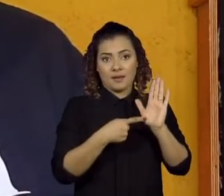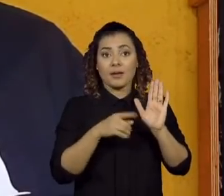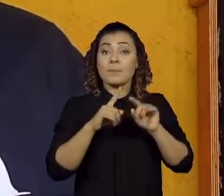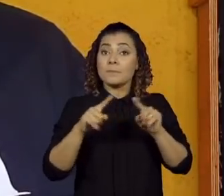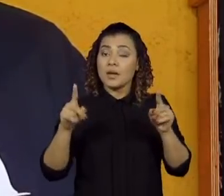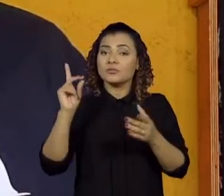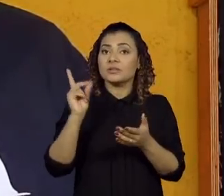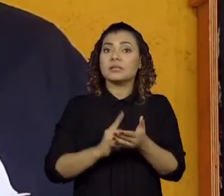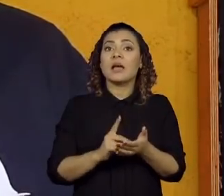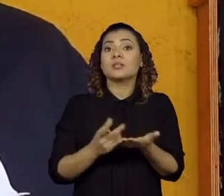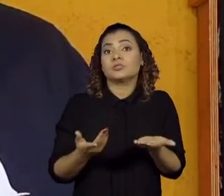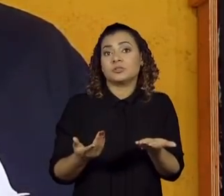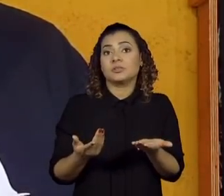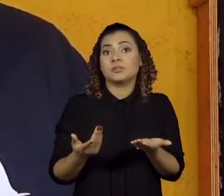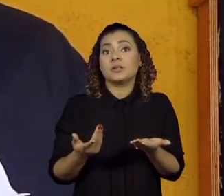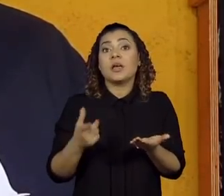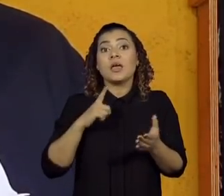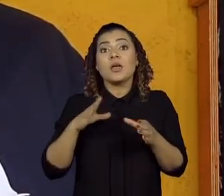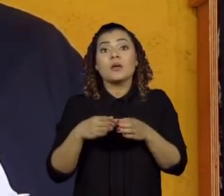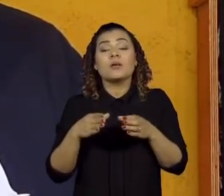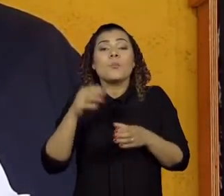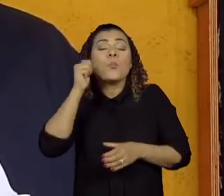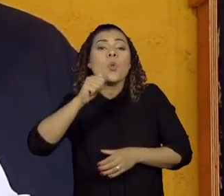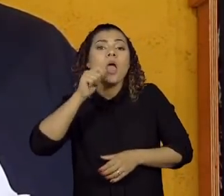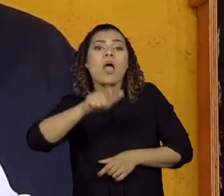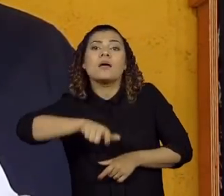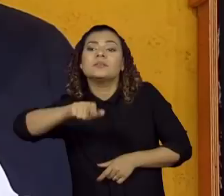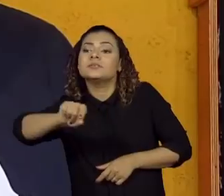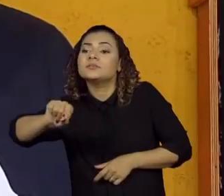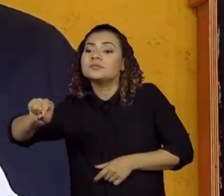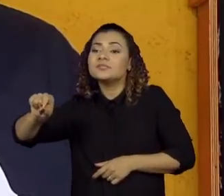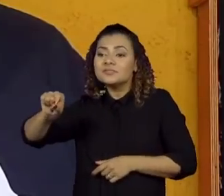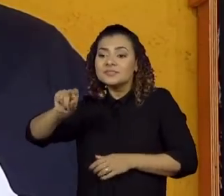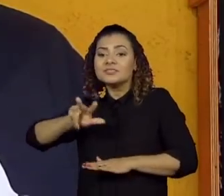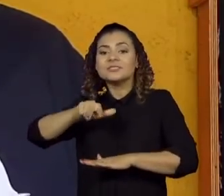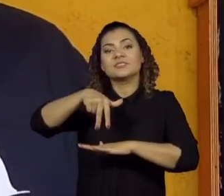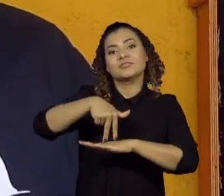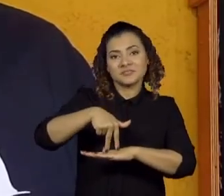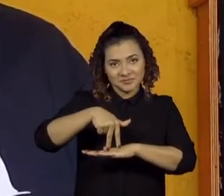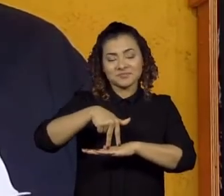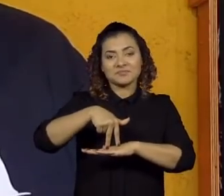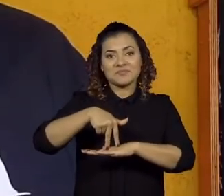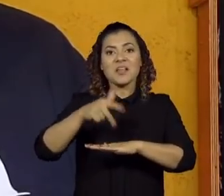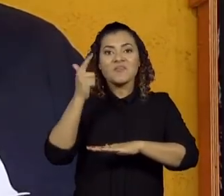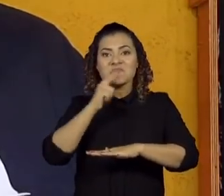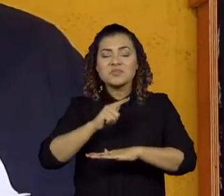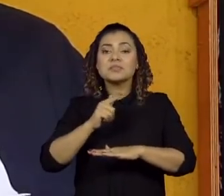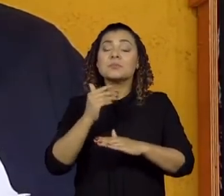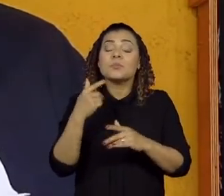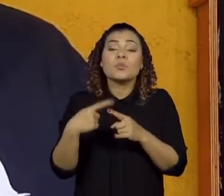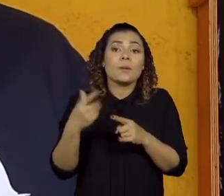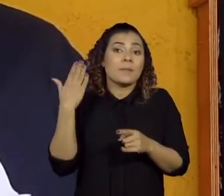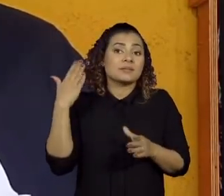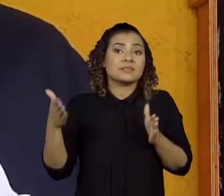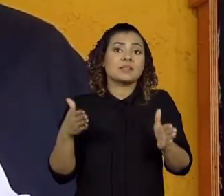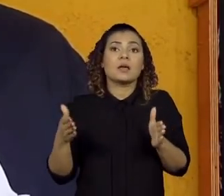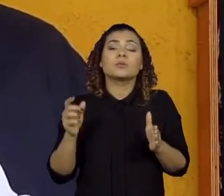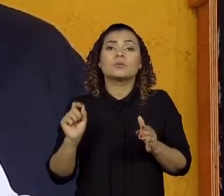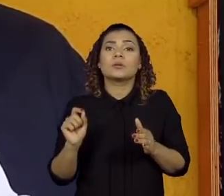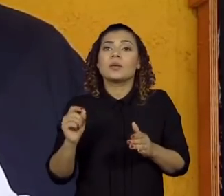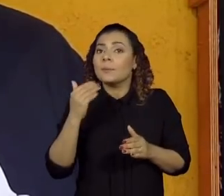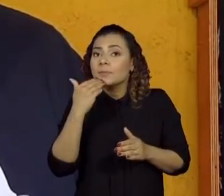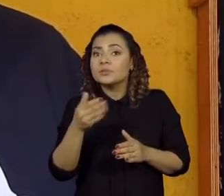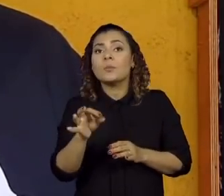uma resposta à reivindicação das mulheres Baniwa numa das assembleias da região, onde elas pediam que fossem feitos